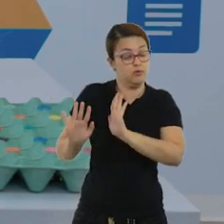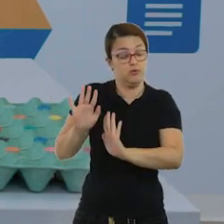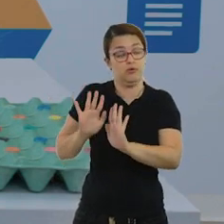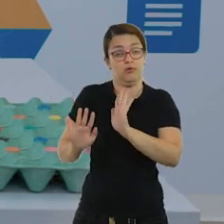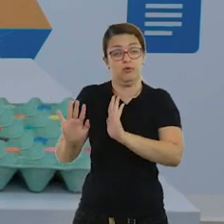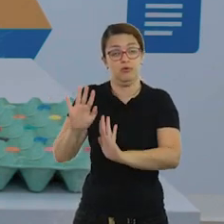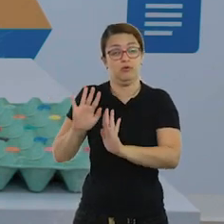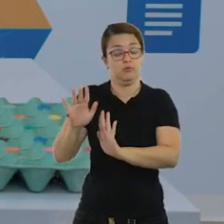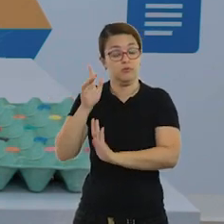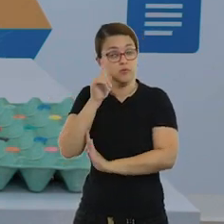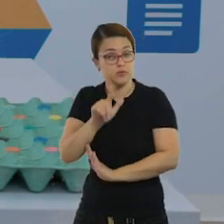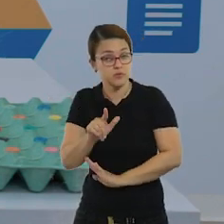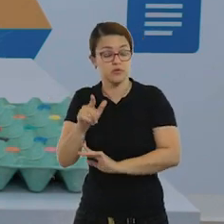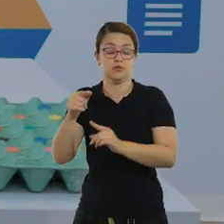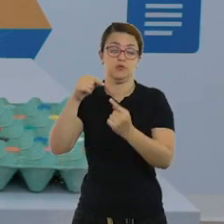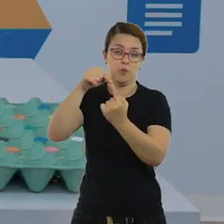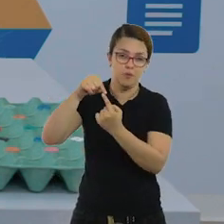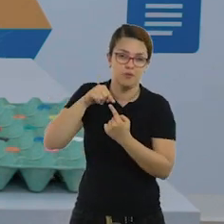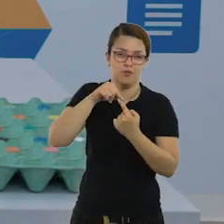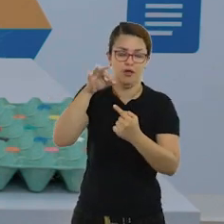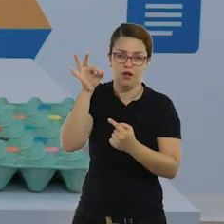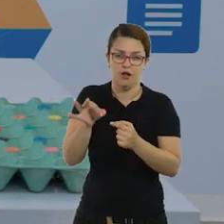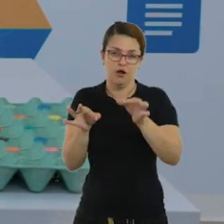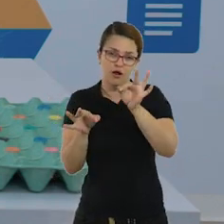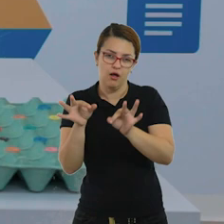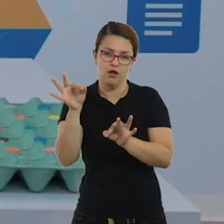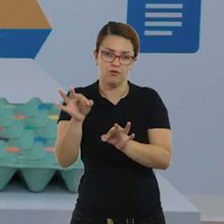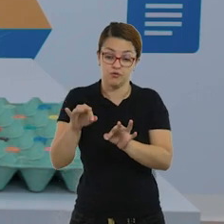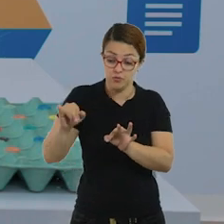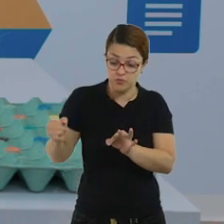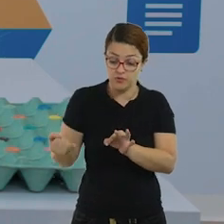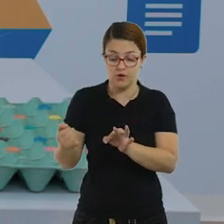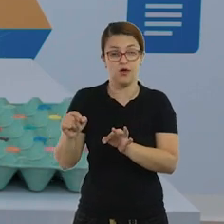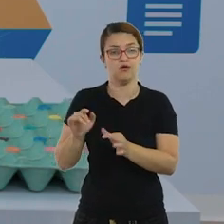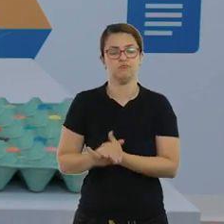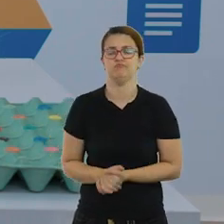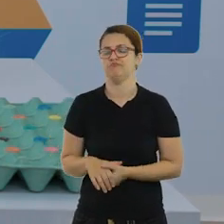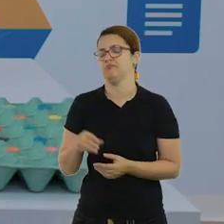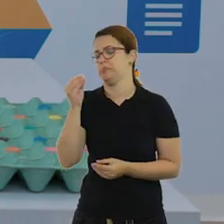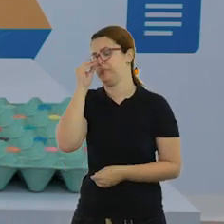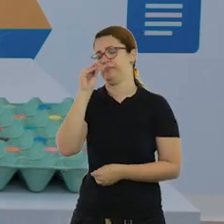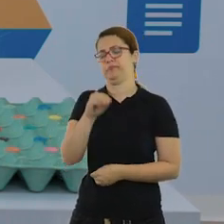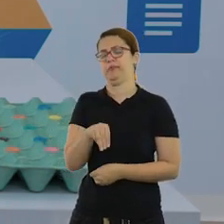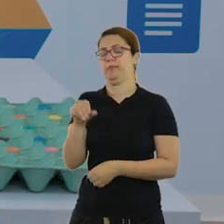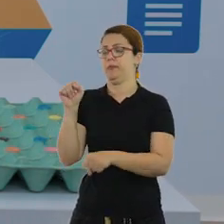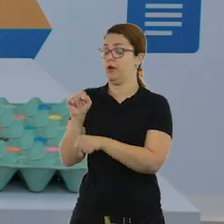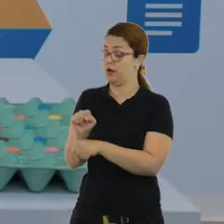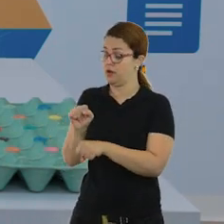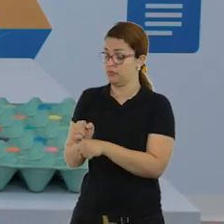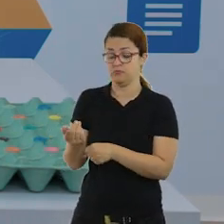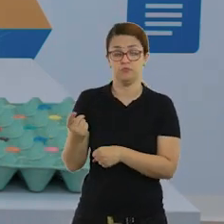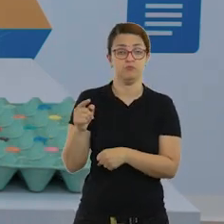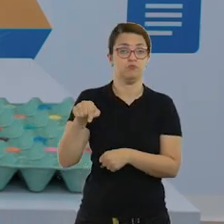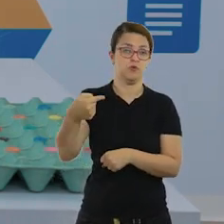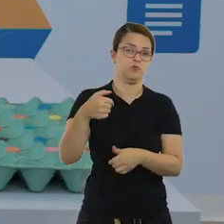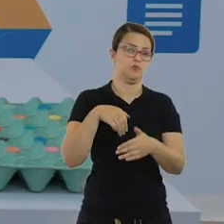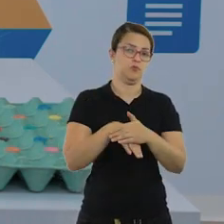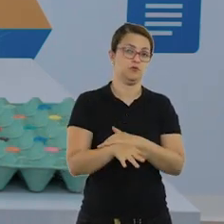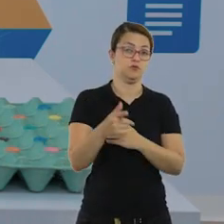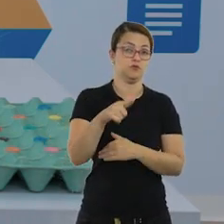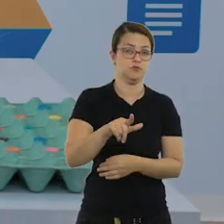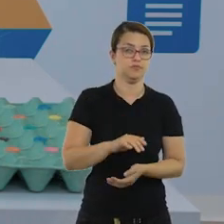não quebrar, para conseguir colocar, deixa ele aproveitar, ele vai ficar um tempinho ali, depois ele vai desistir, ele vai parar e você guarda de